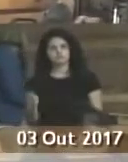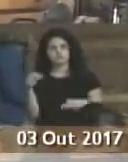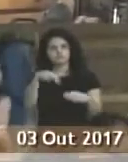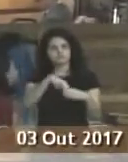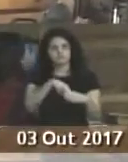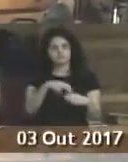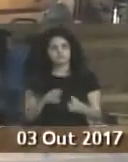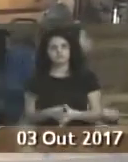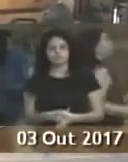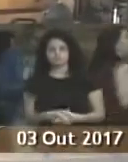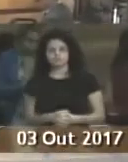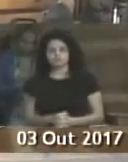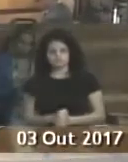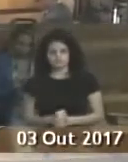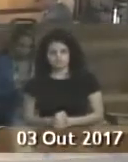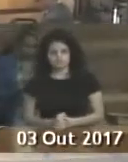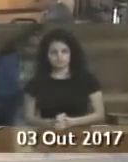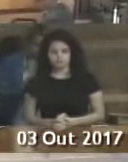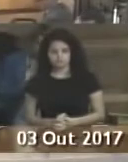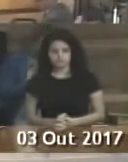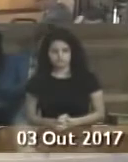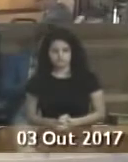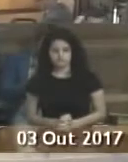que, que é isso aí? Oi.